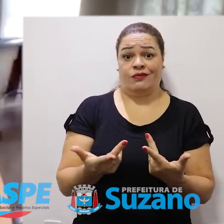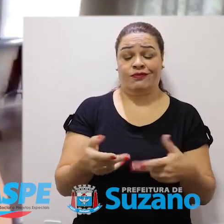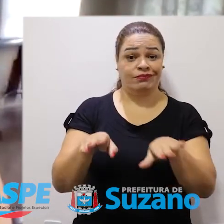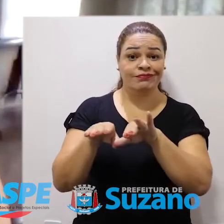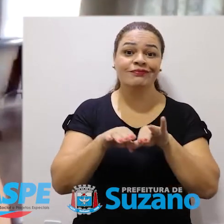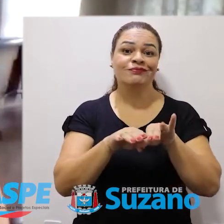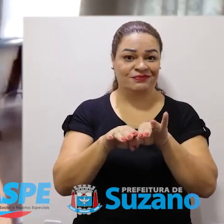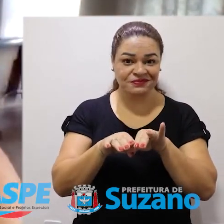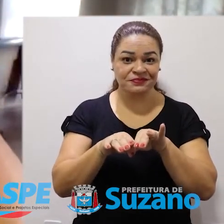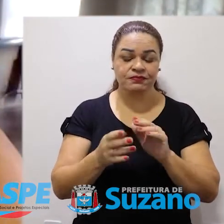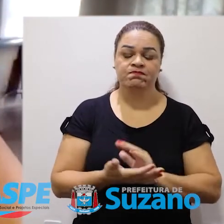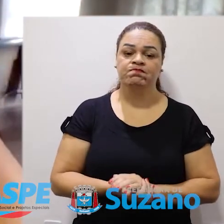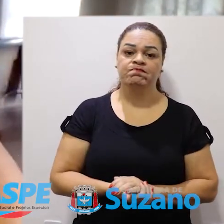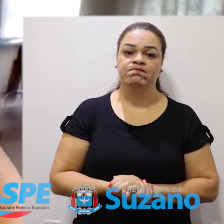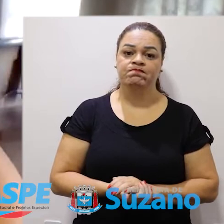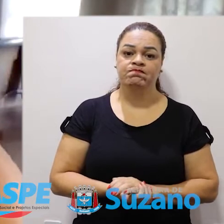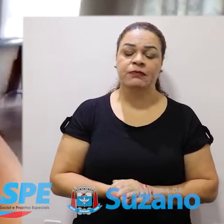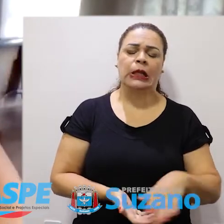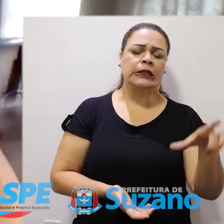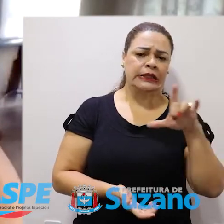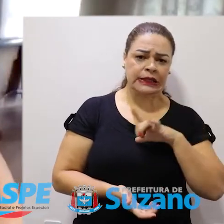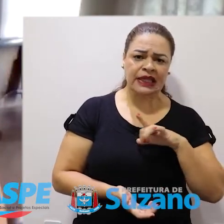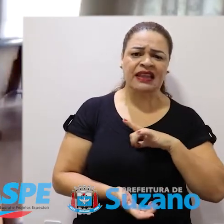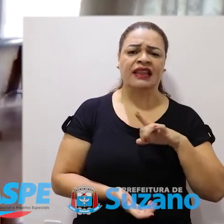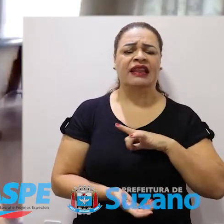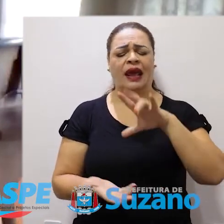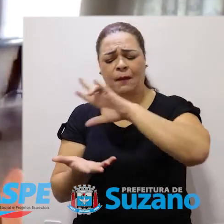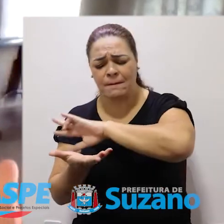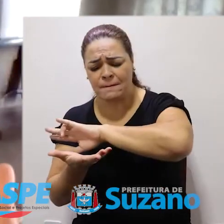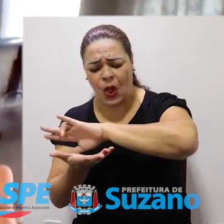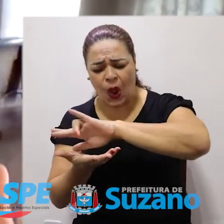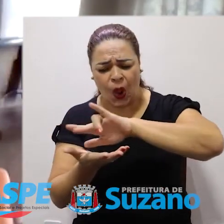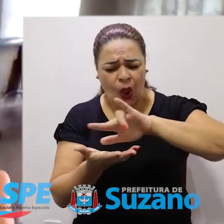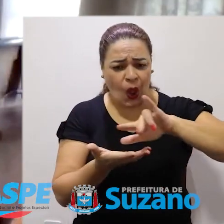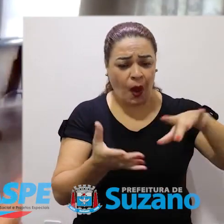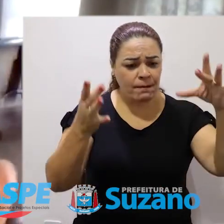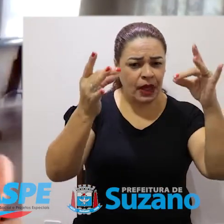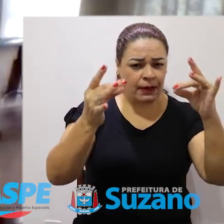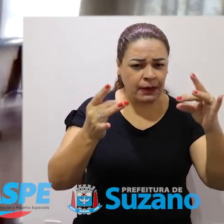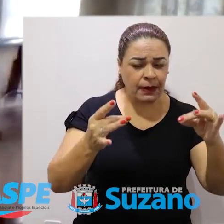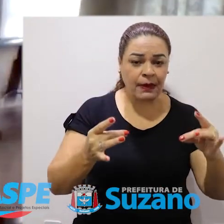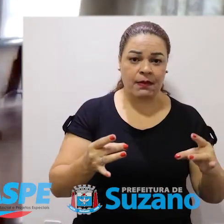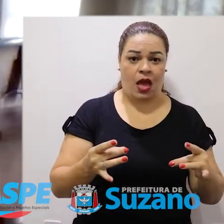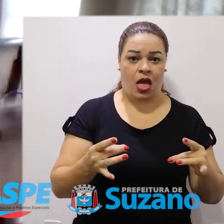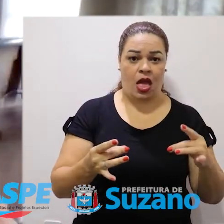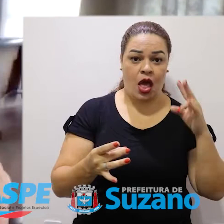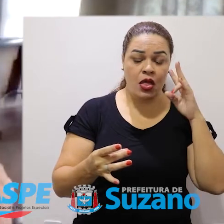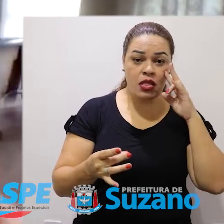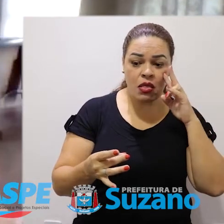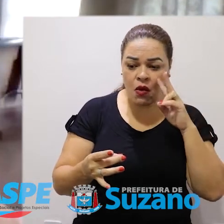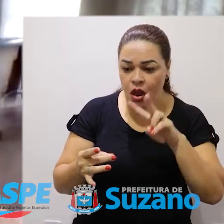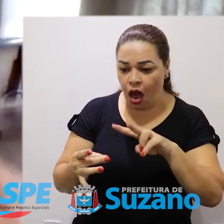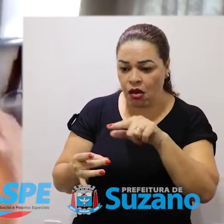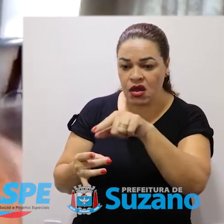Então, tem algumas condições, né, que para olhar para essas pessoas, né, surdo ou deficiente auditivo.